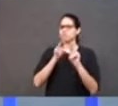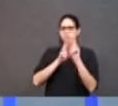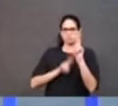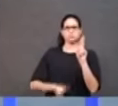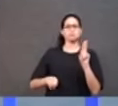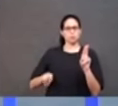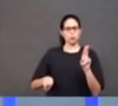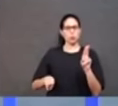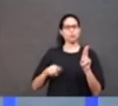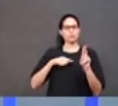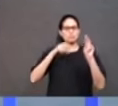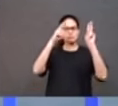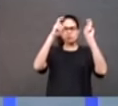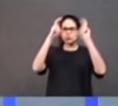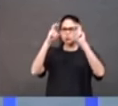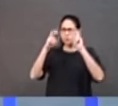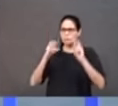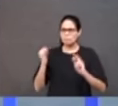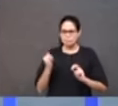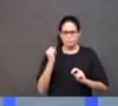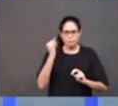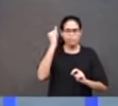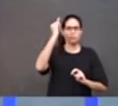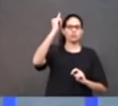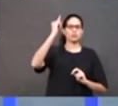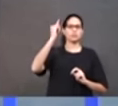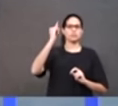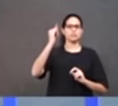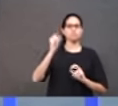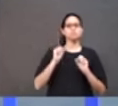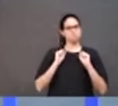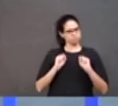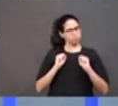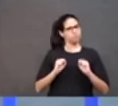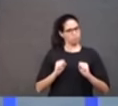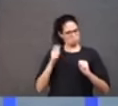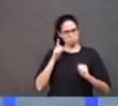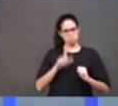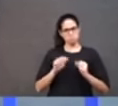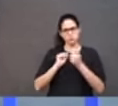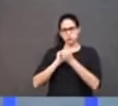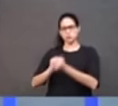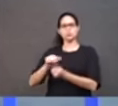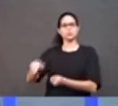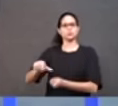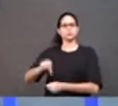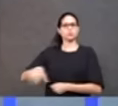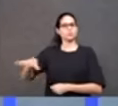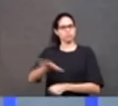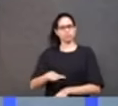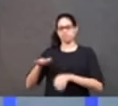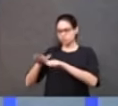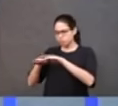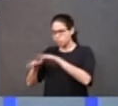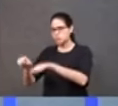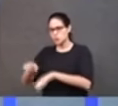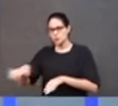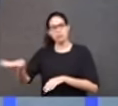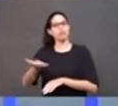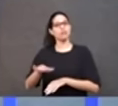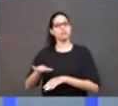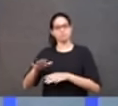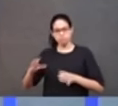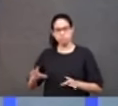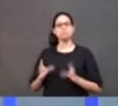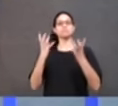temas importantes, poderia, por exemplo, realizar juntamente com a sociedade e movimentos sociais eventos próprios para